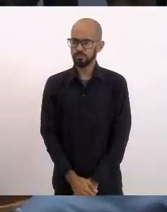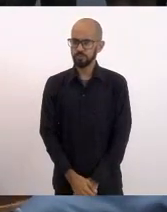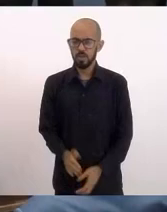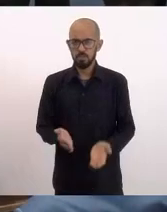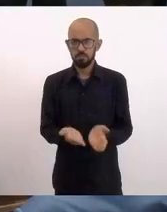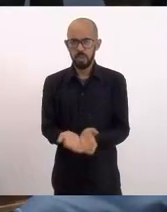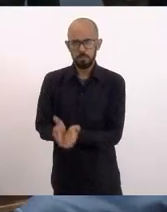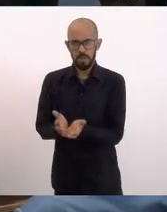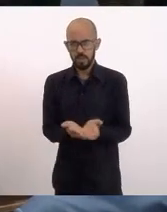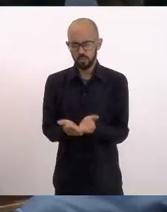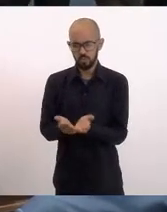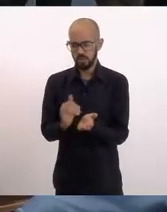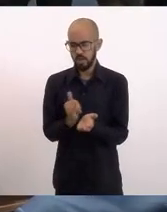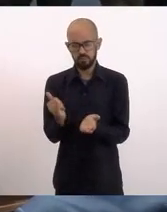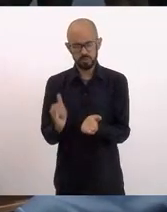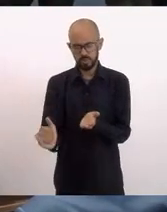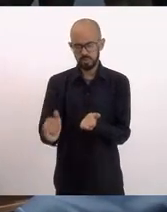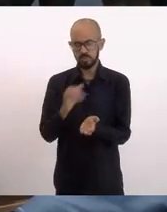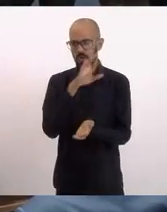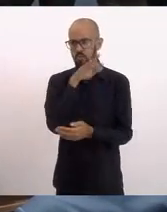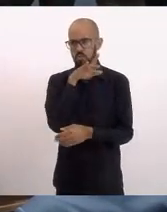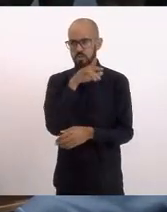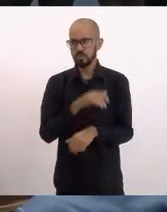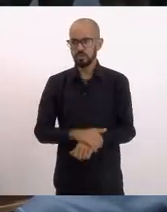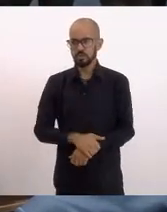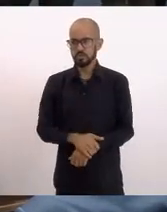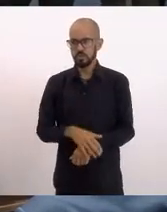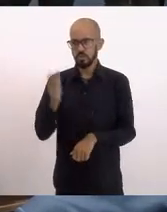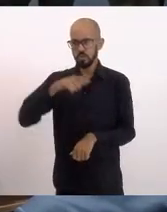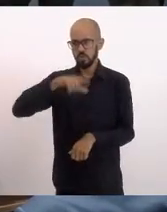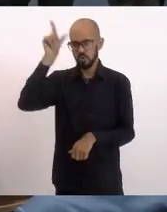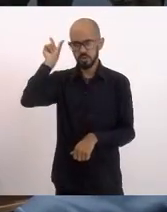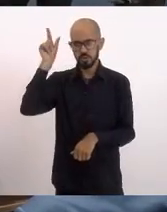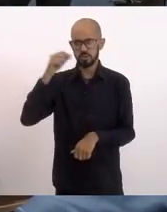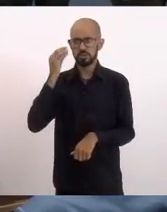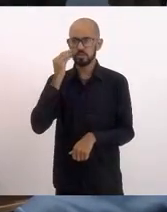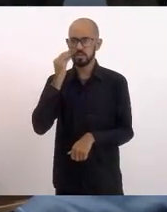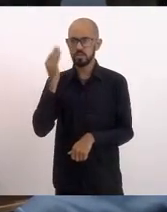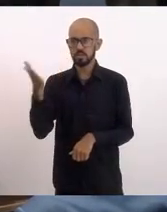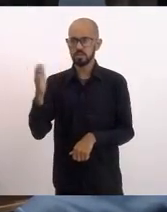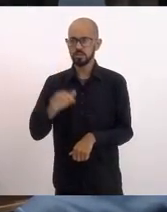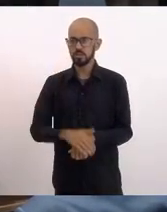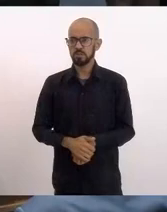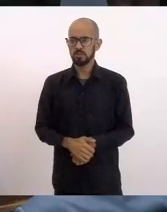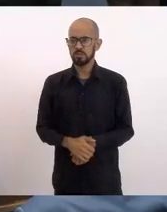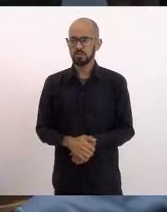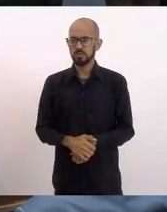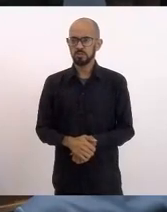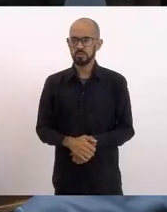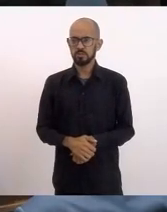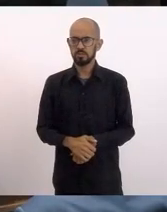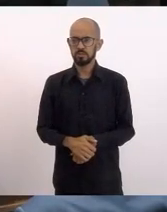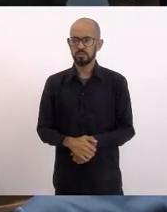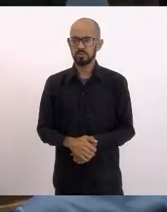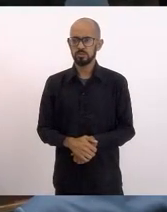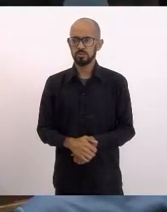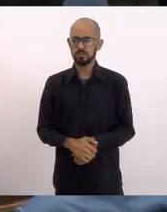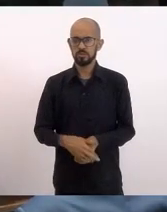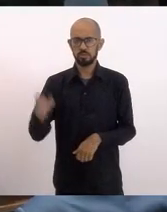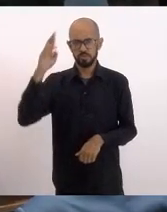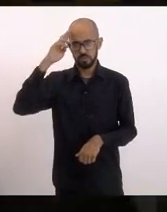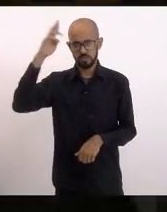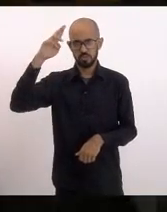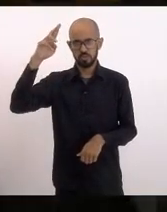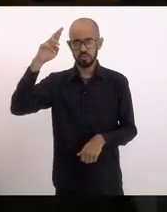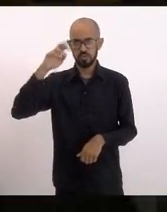Bebeto? Vamos, Luiz, fala, por favor. Está baixo, presidente, para mim, pelo menos, está baixo. Senhoras